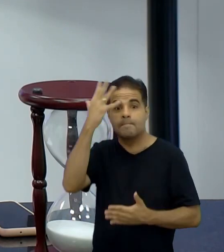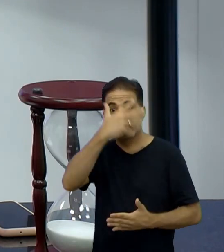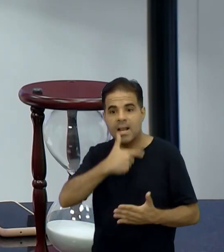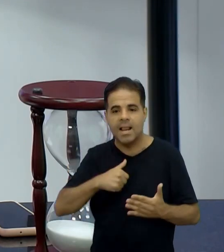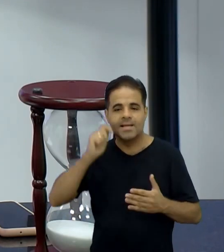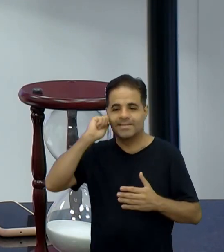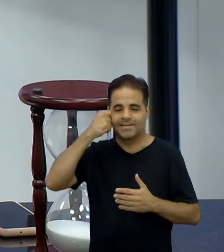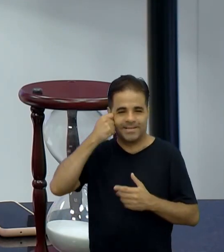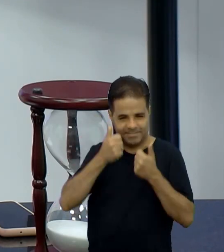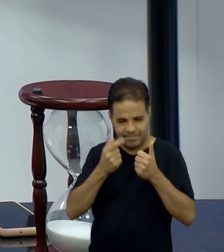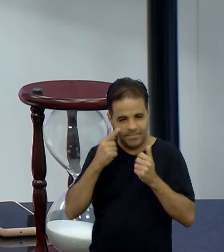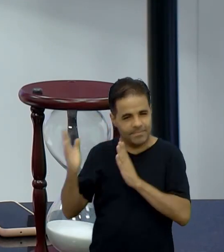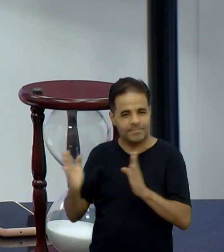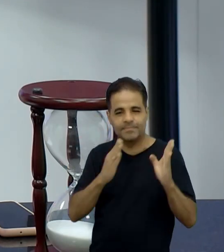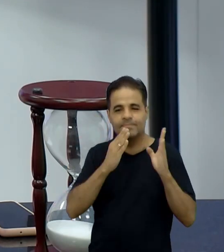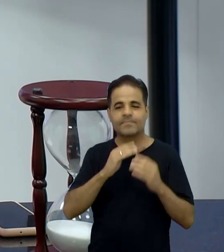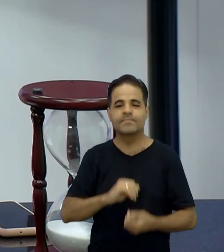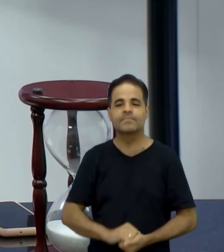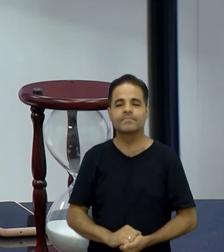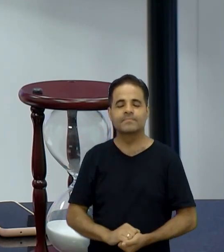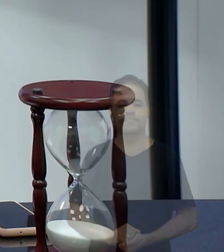uma olhadinha nesse vídeo.